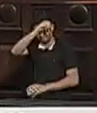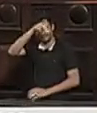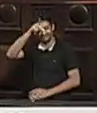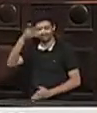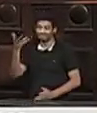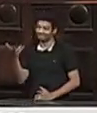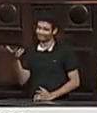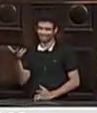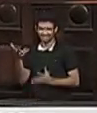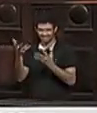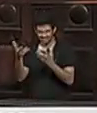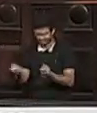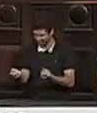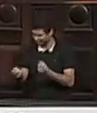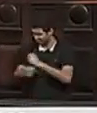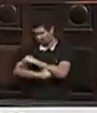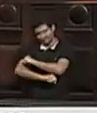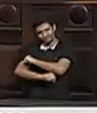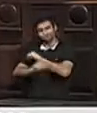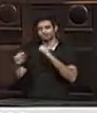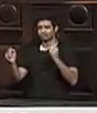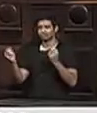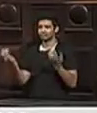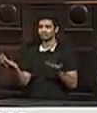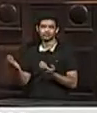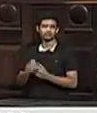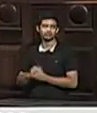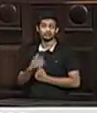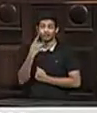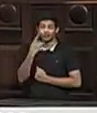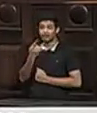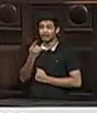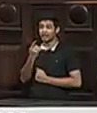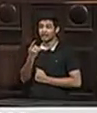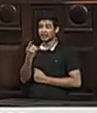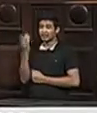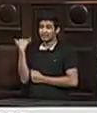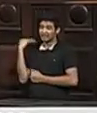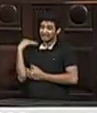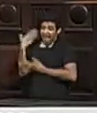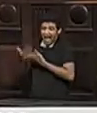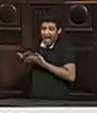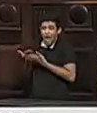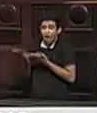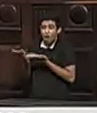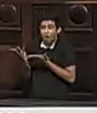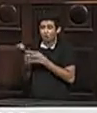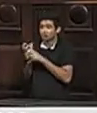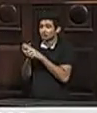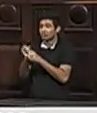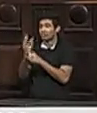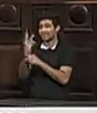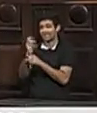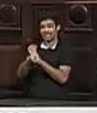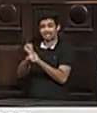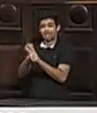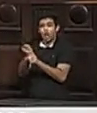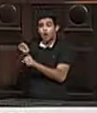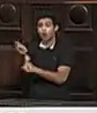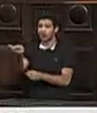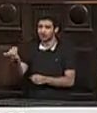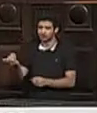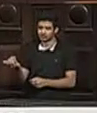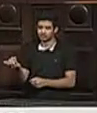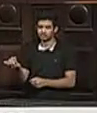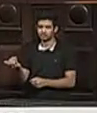É inadmissível que agora, depois de quase 3 anos de mandato aqui nessa casa, eu esteja